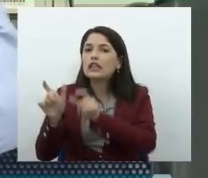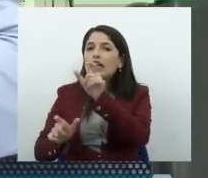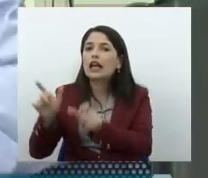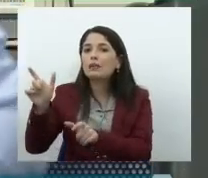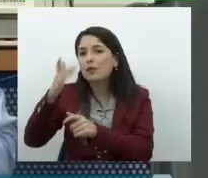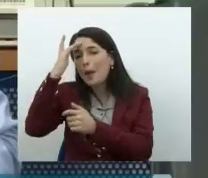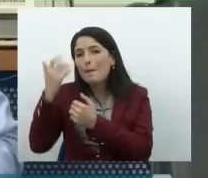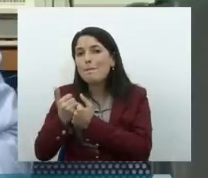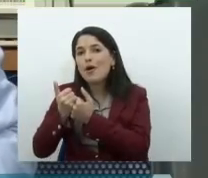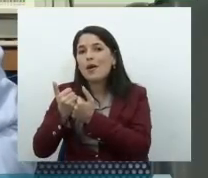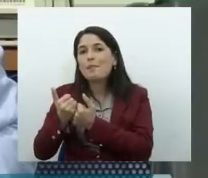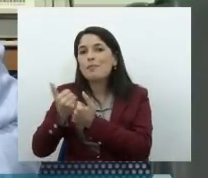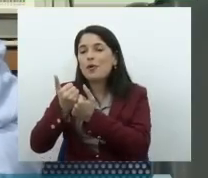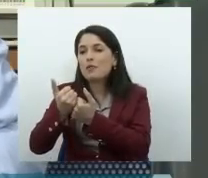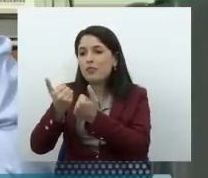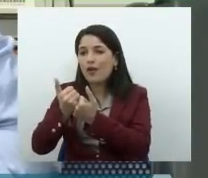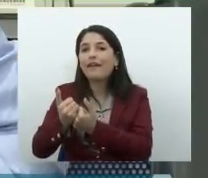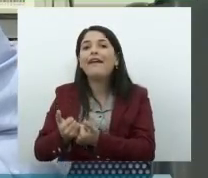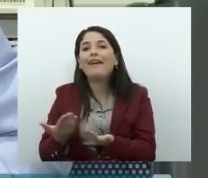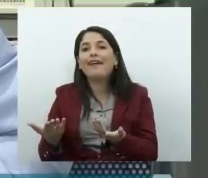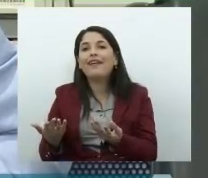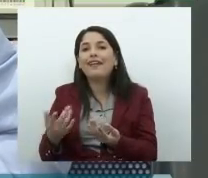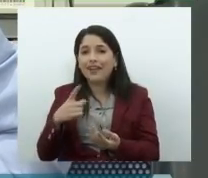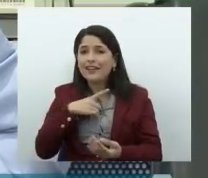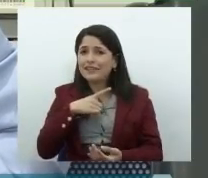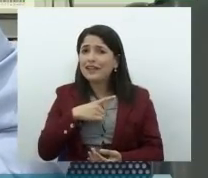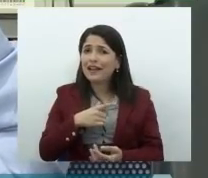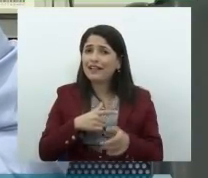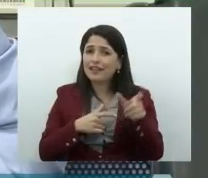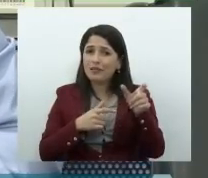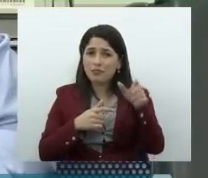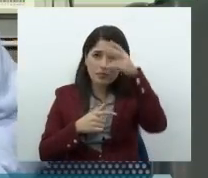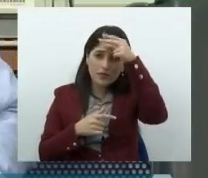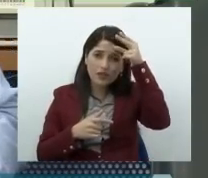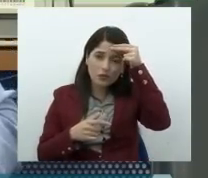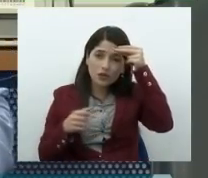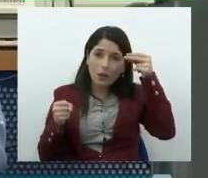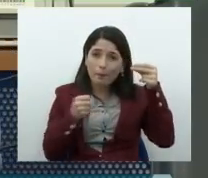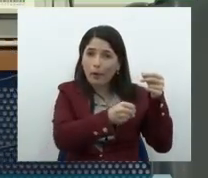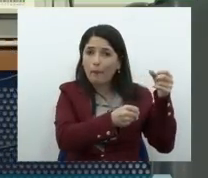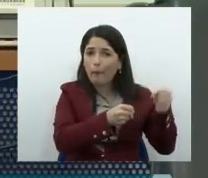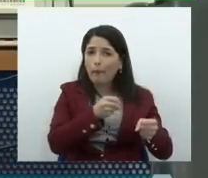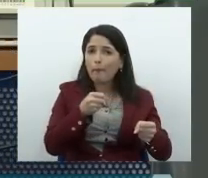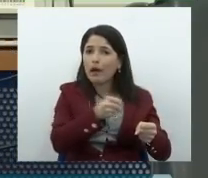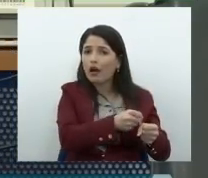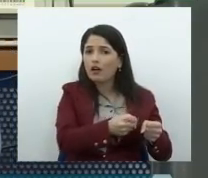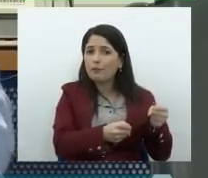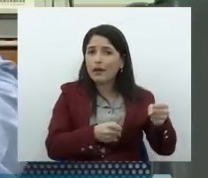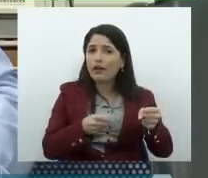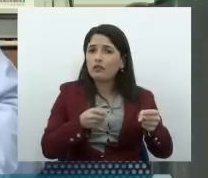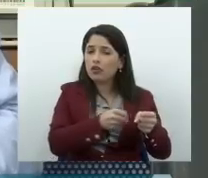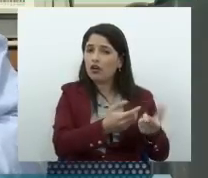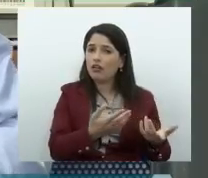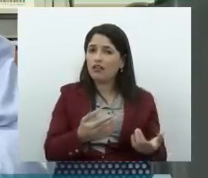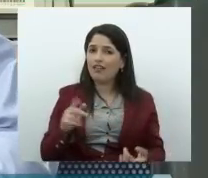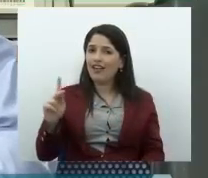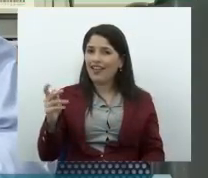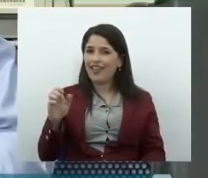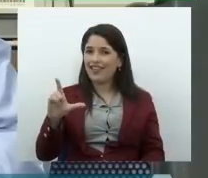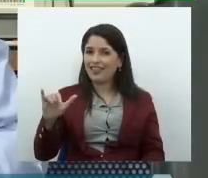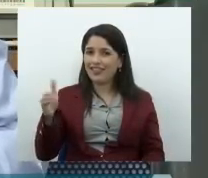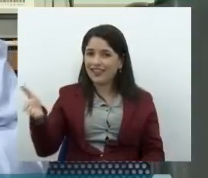que estão apoiando o Eli Correia, têm cargo na prefeitura. A campanha dele, Correia, toda ela é